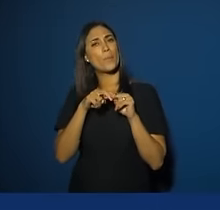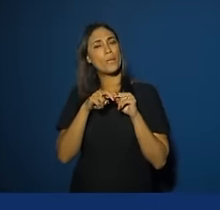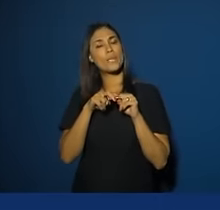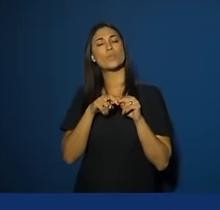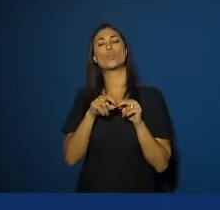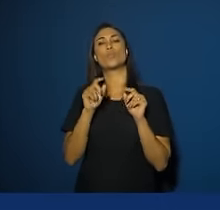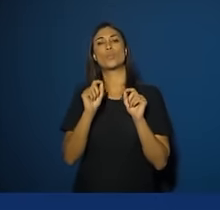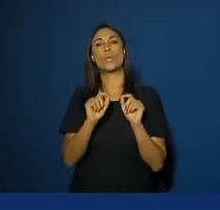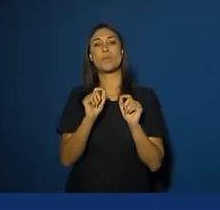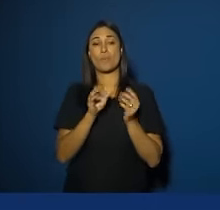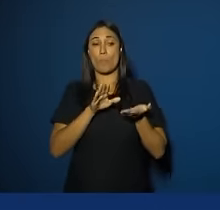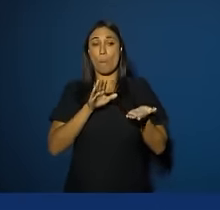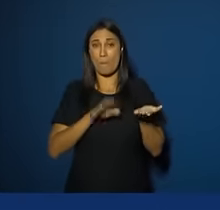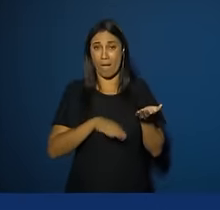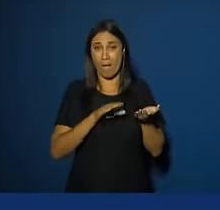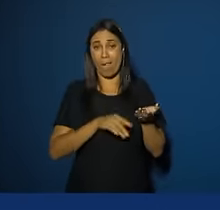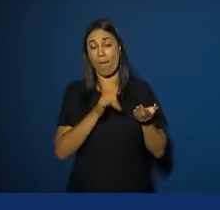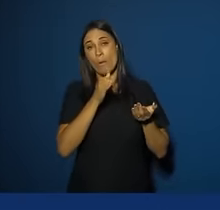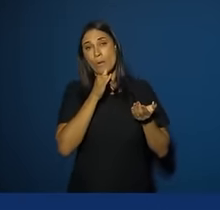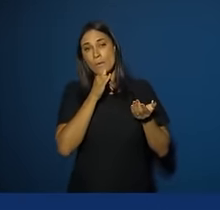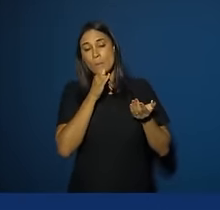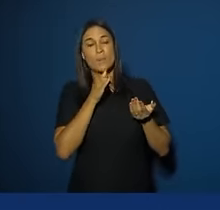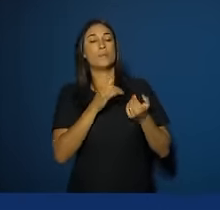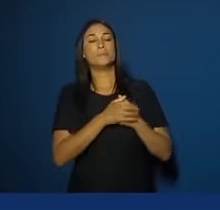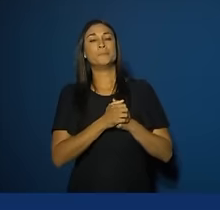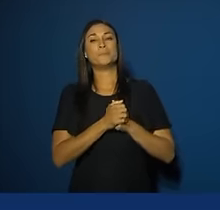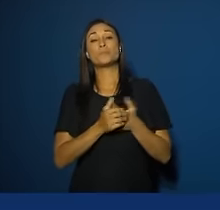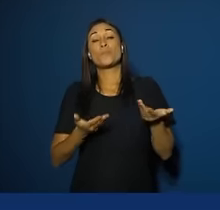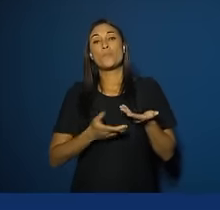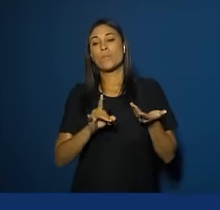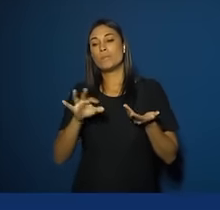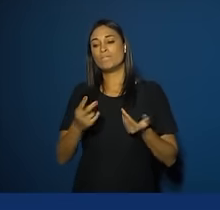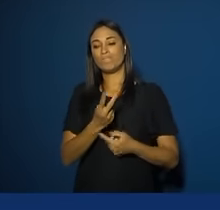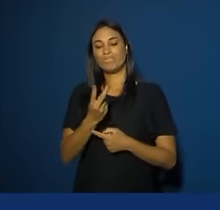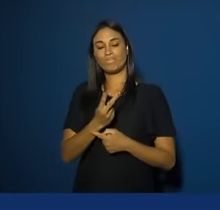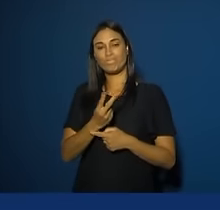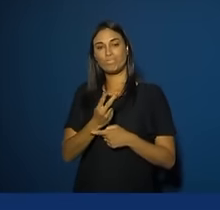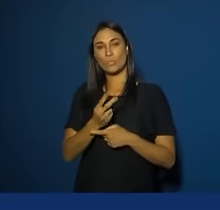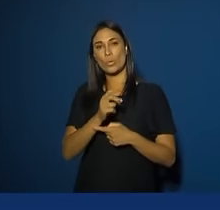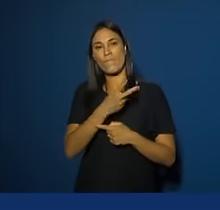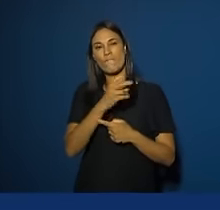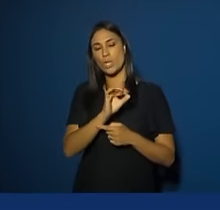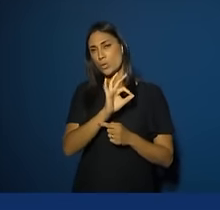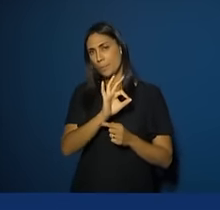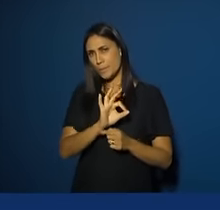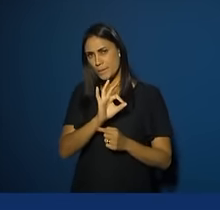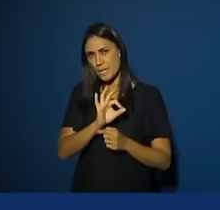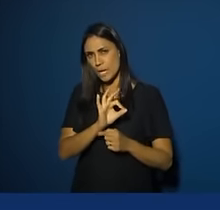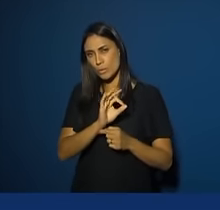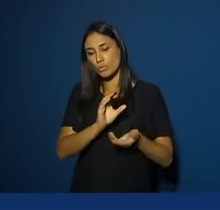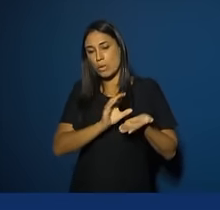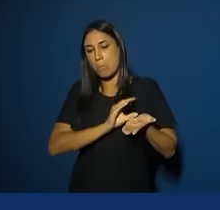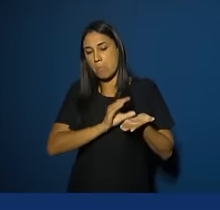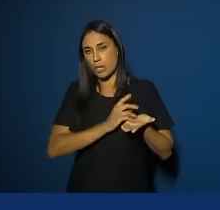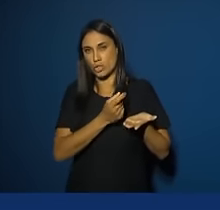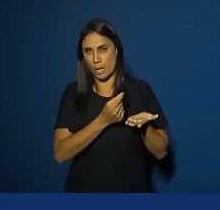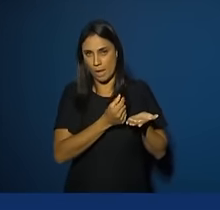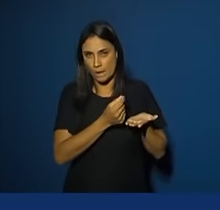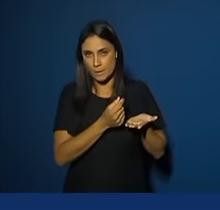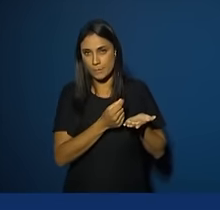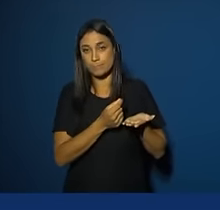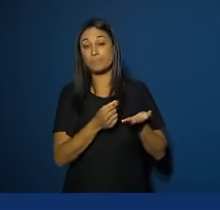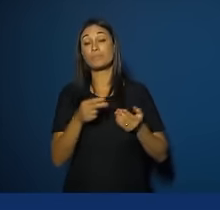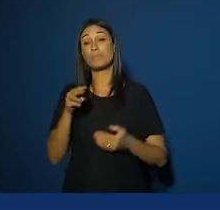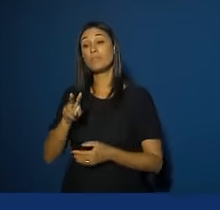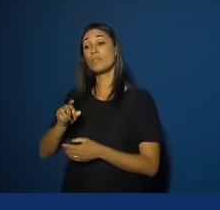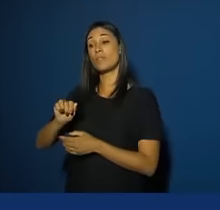ações de Vale Petro estão baratas em termos de múltiplo. Né? Quer dizer, hoje em dia, as duas negociam com alguma coisa perto de 20% da geração de caixa própria delas. Né? Na